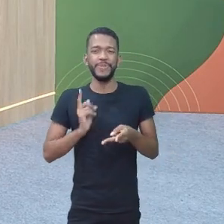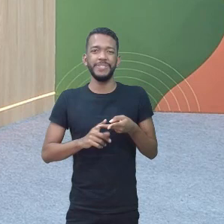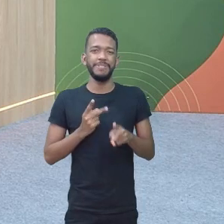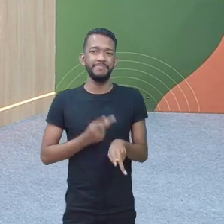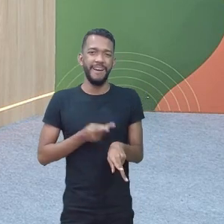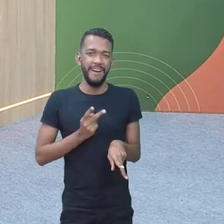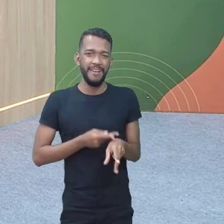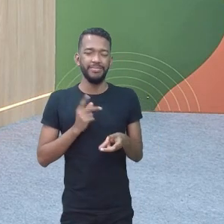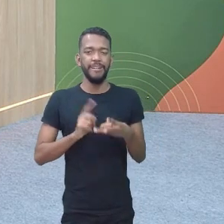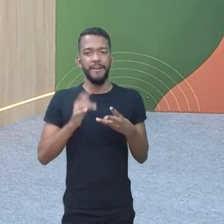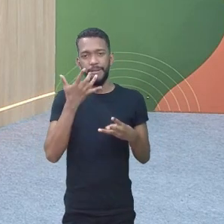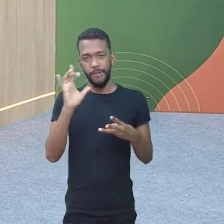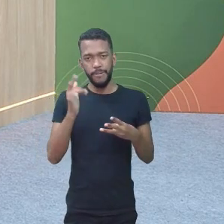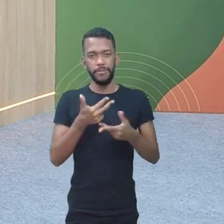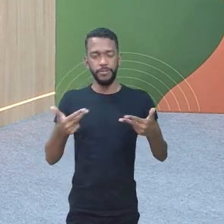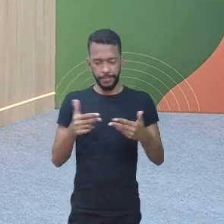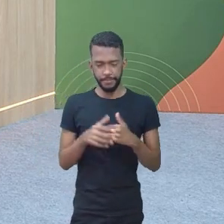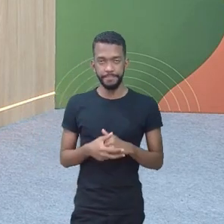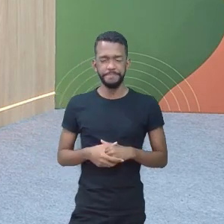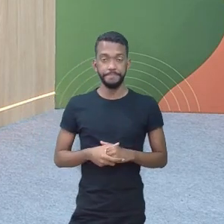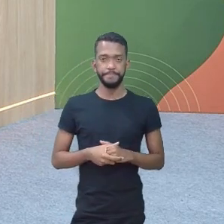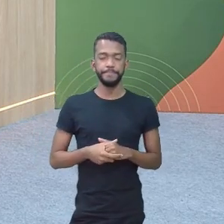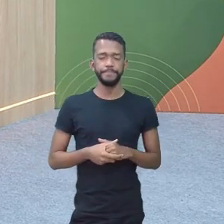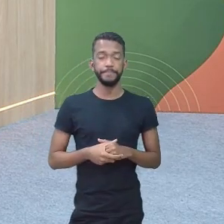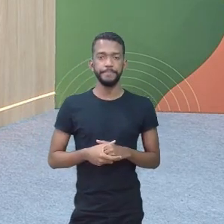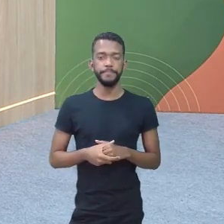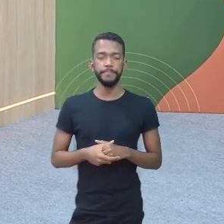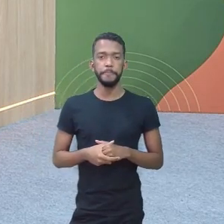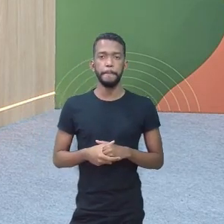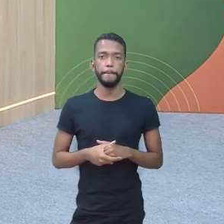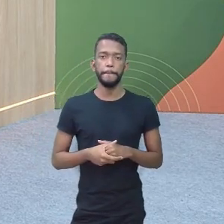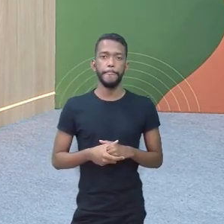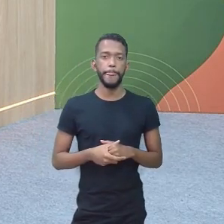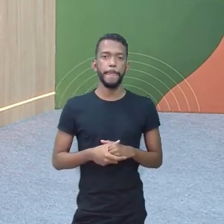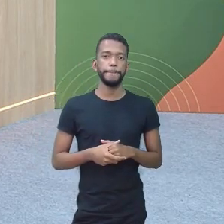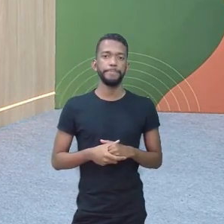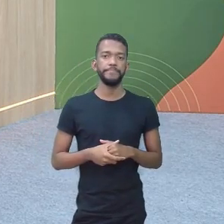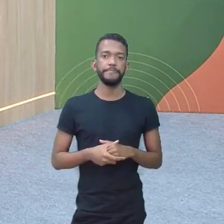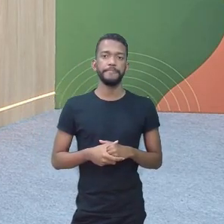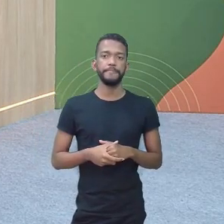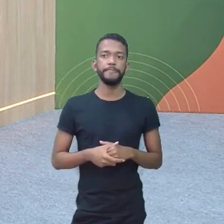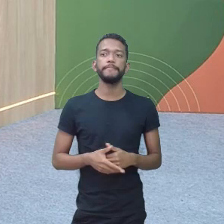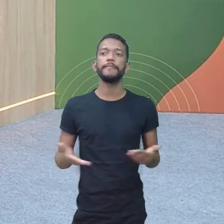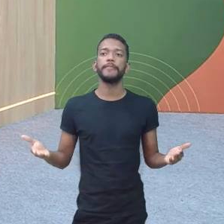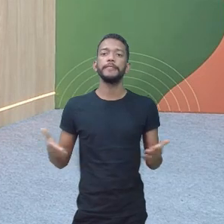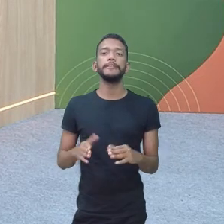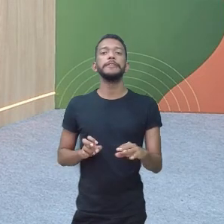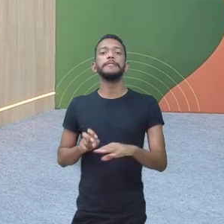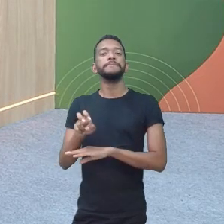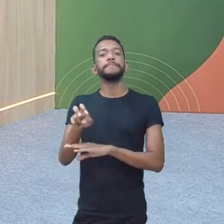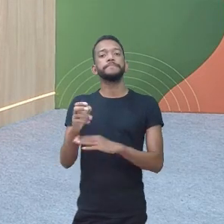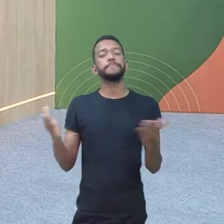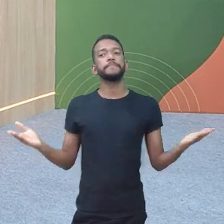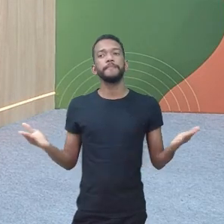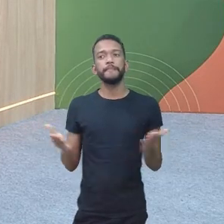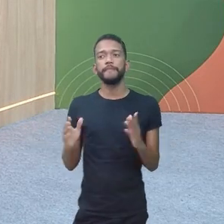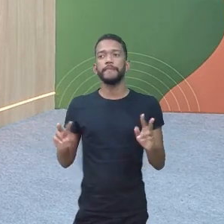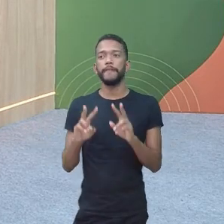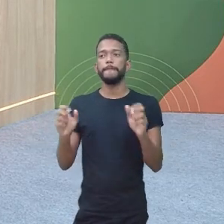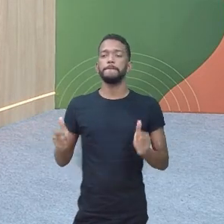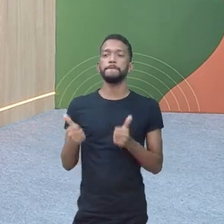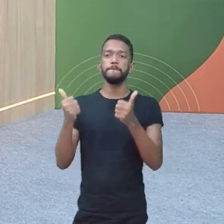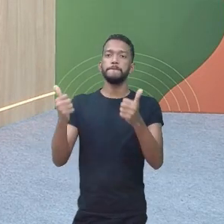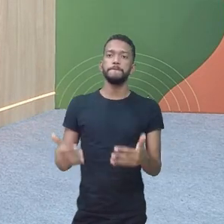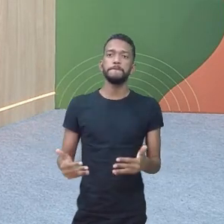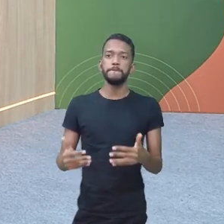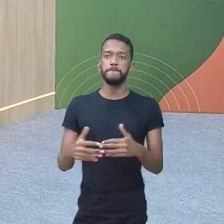prata, enfim. E aí a gente passa e dá um salto um pouco maior com relação